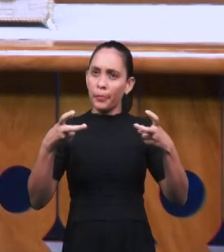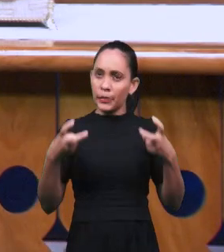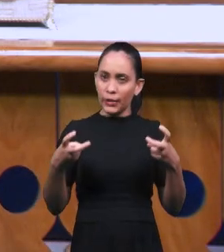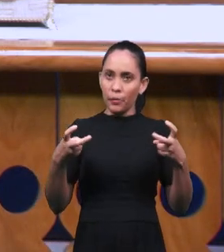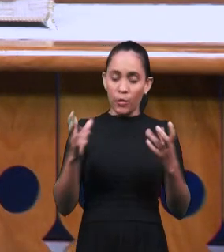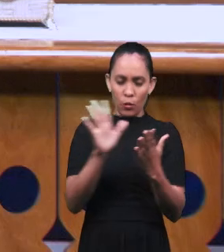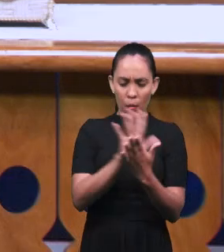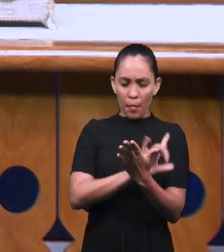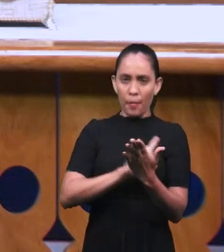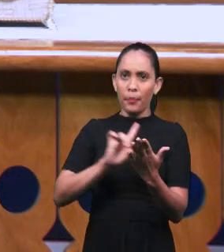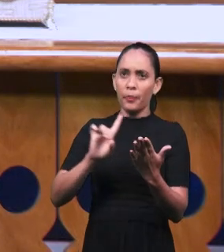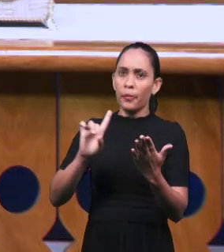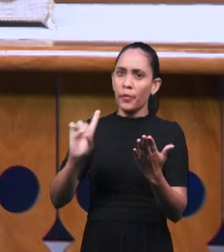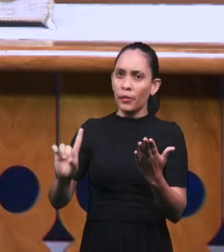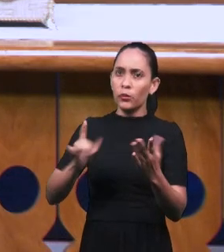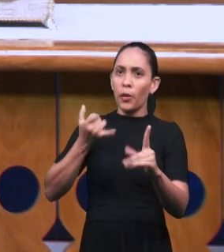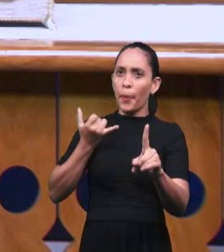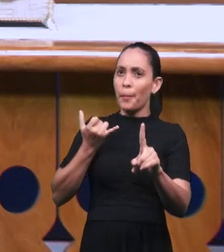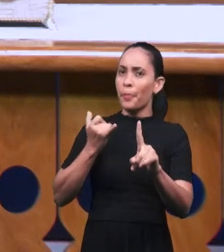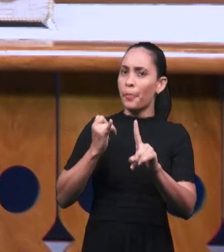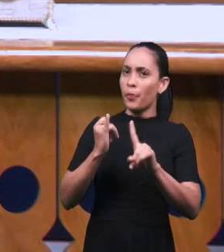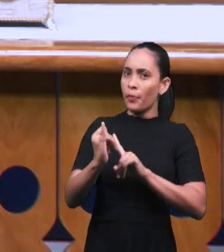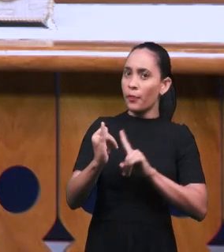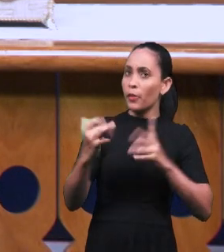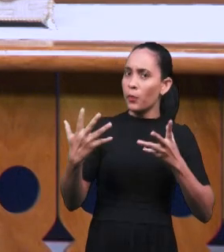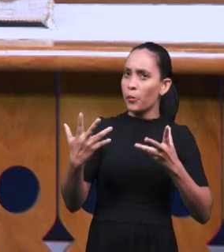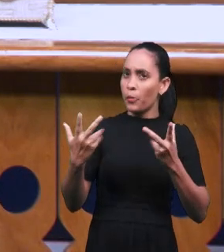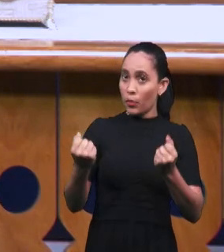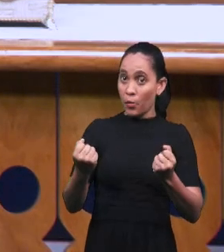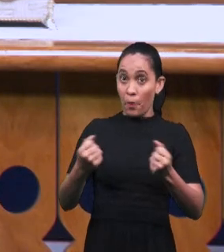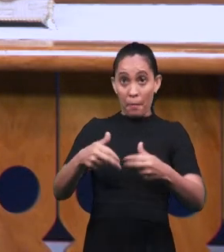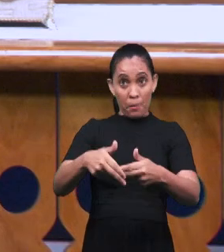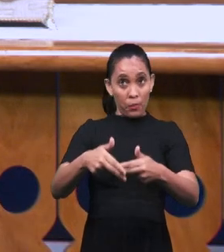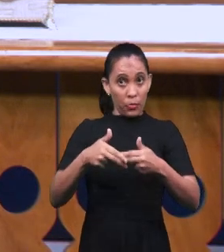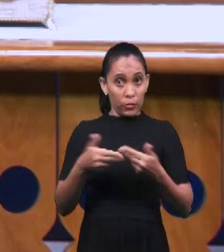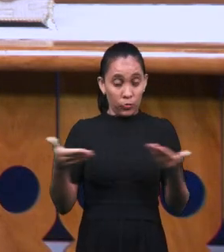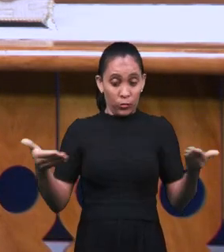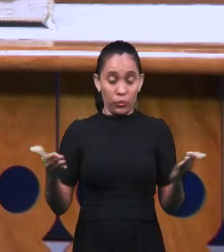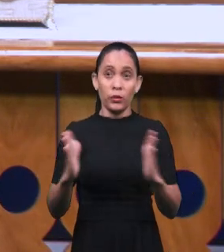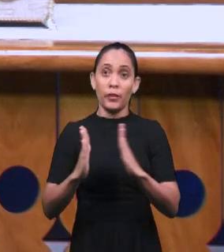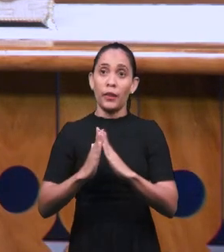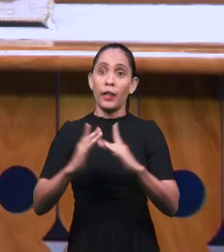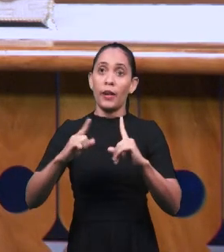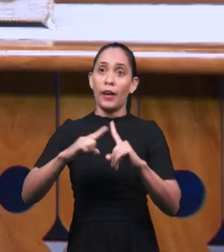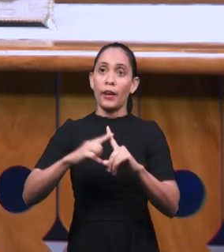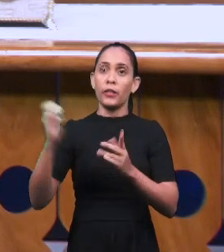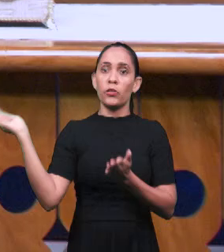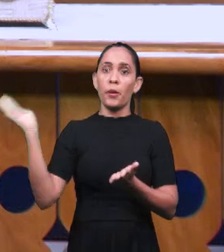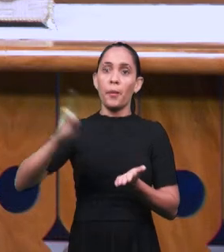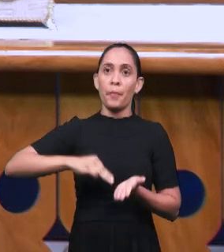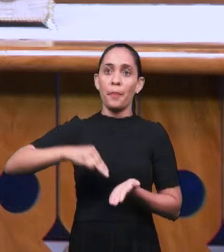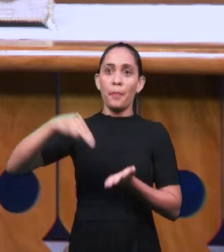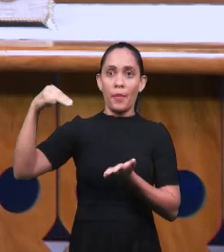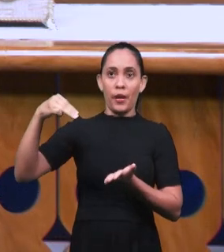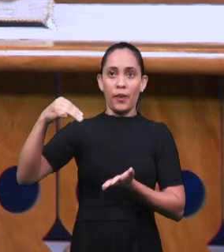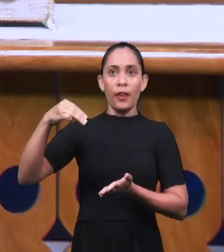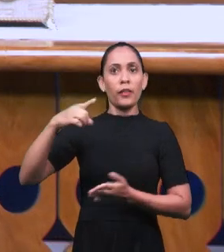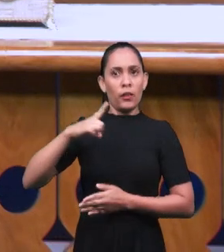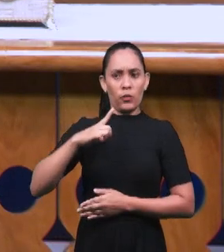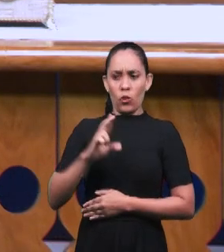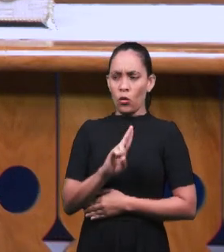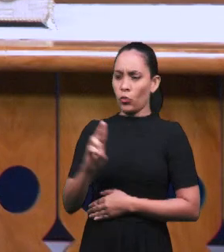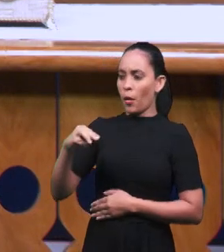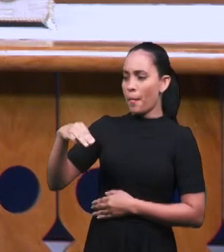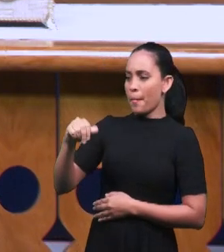Por isso a Igreja Cristã Maranata tem esse nome. que a palavra Maranata